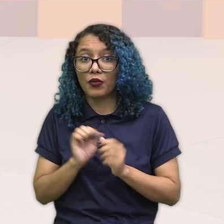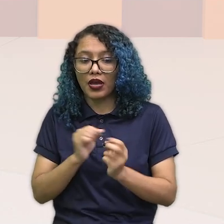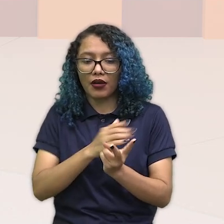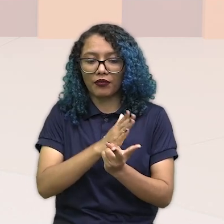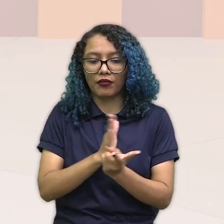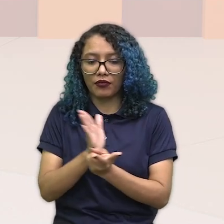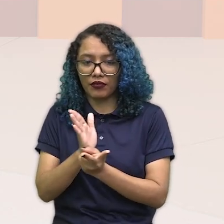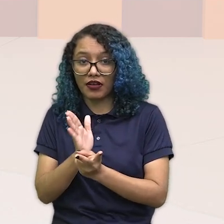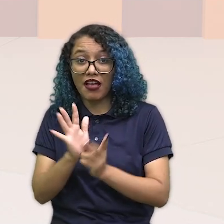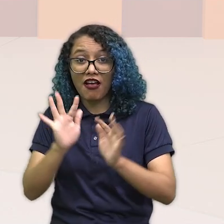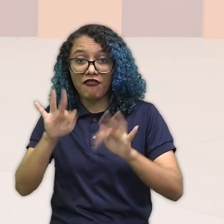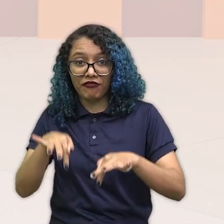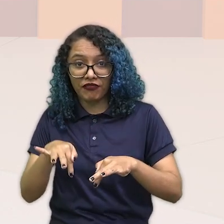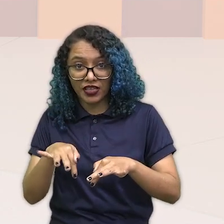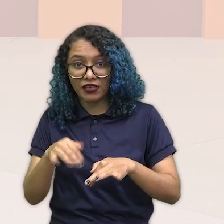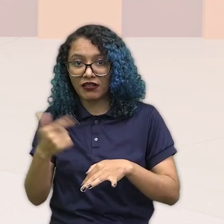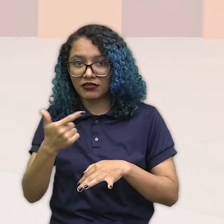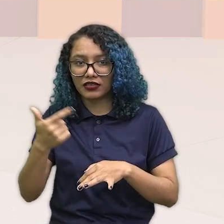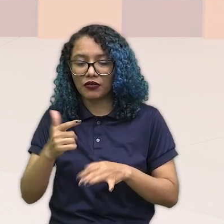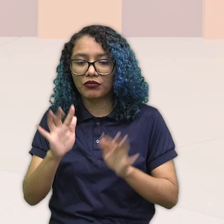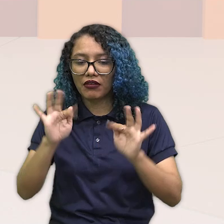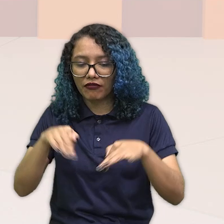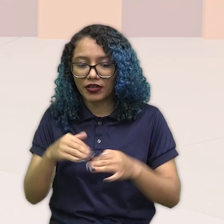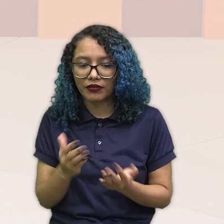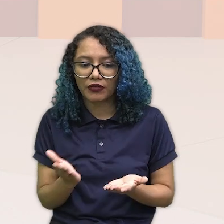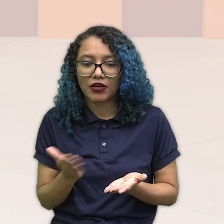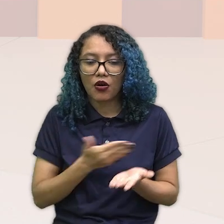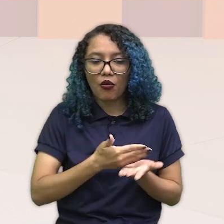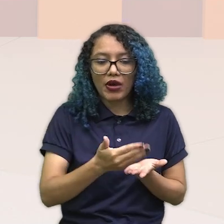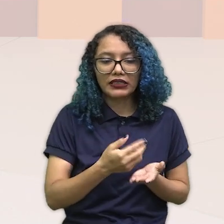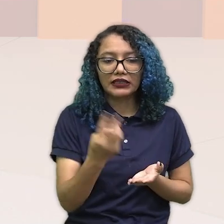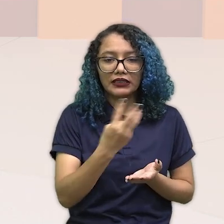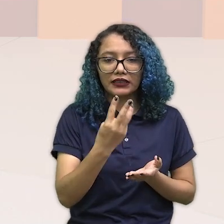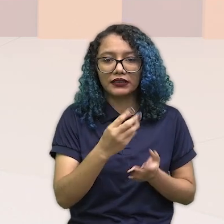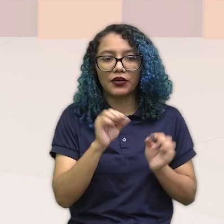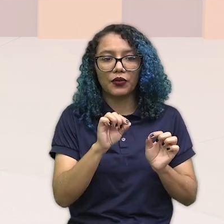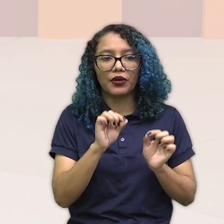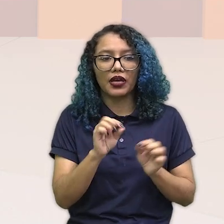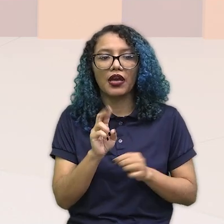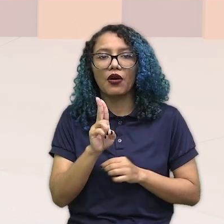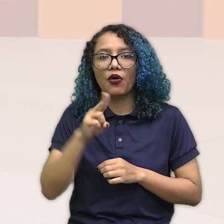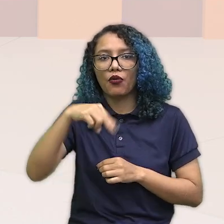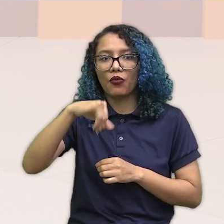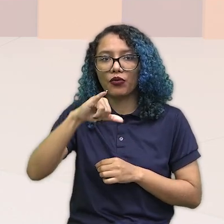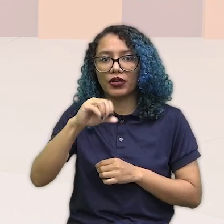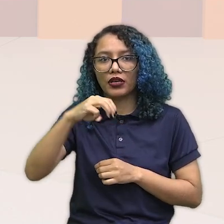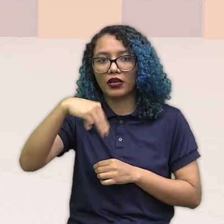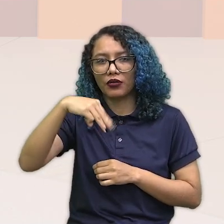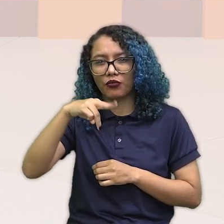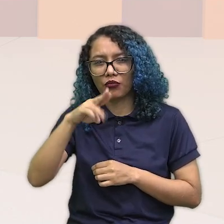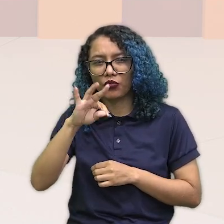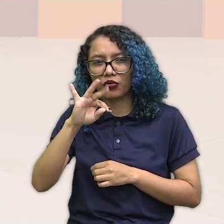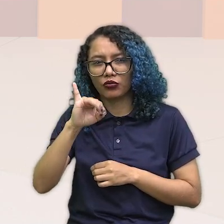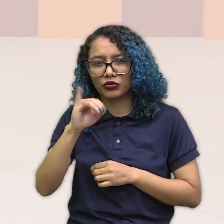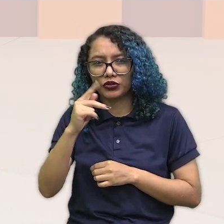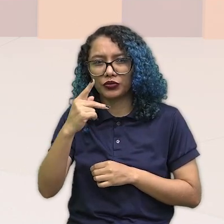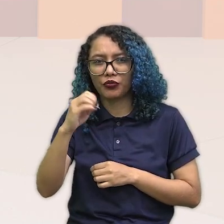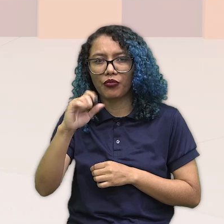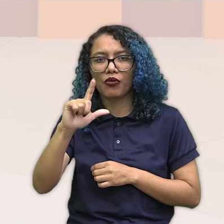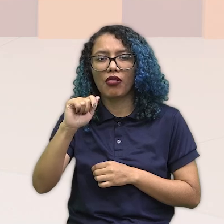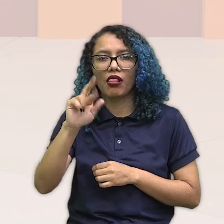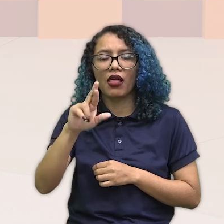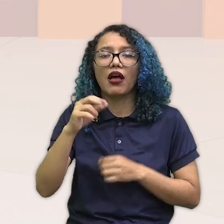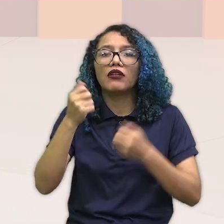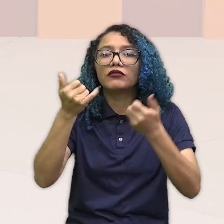ordem geopolítica mundial considerada bipolar, ela vai ser considerada unimultipolar e a gente vai entender